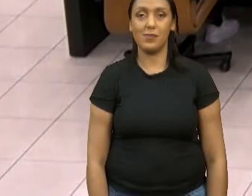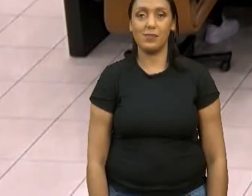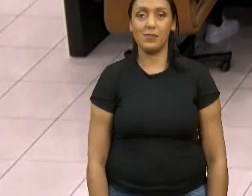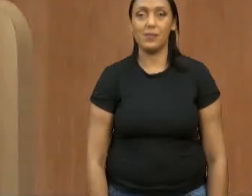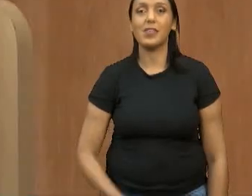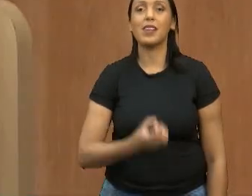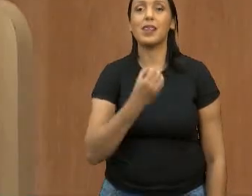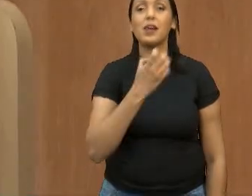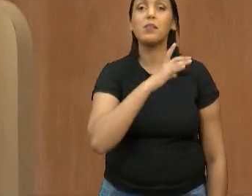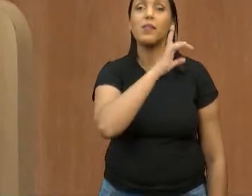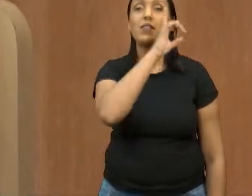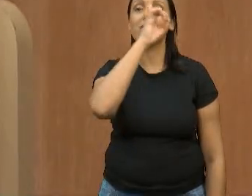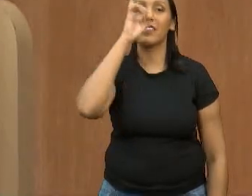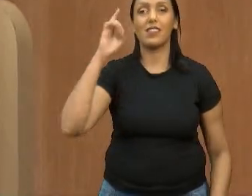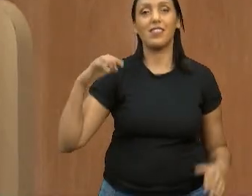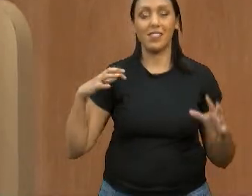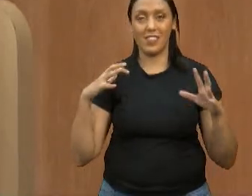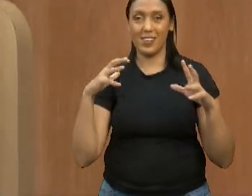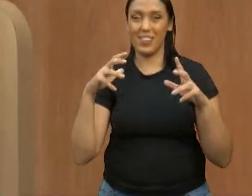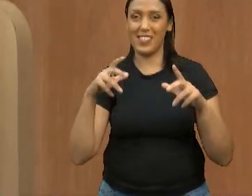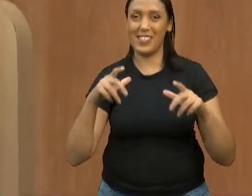Bom dia a todos.